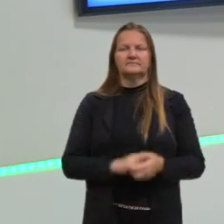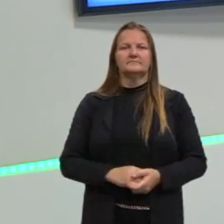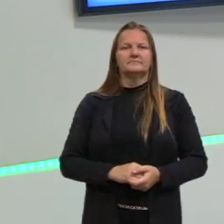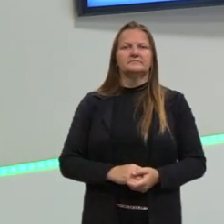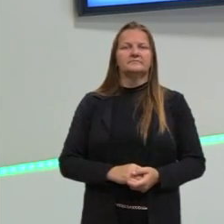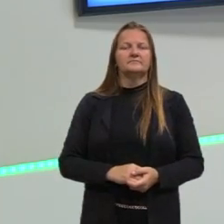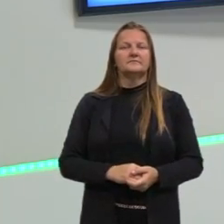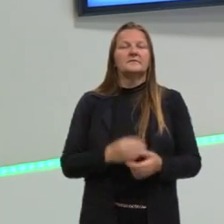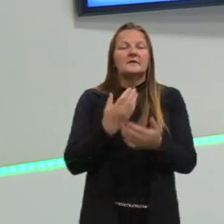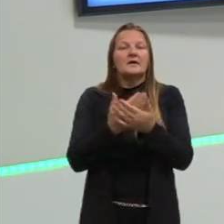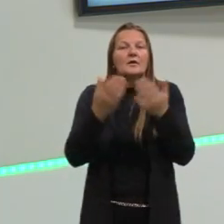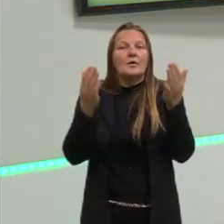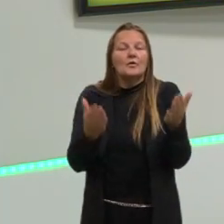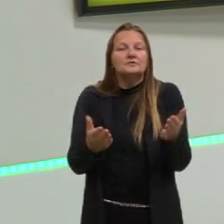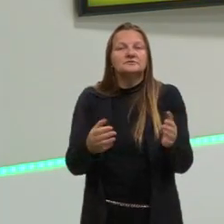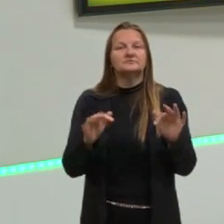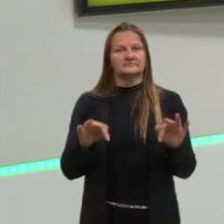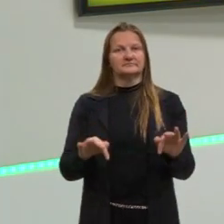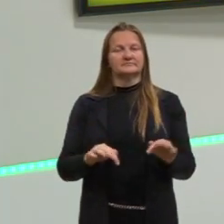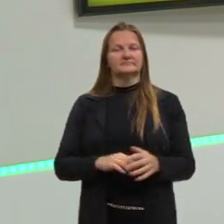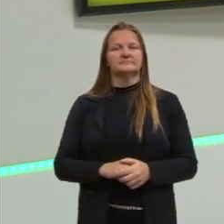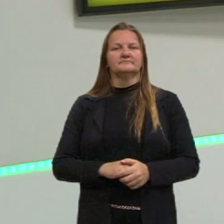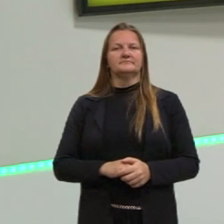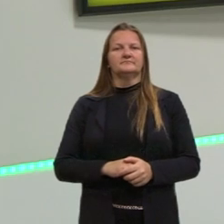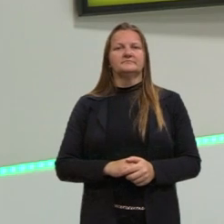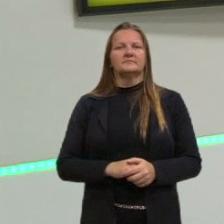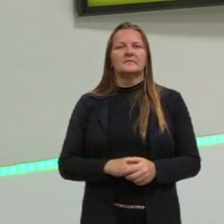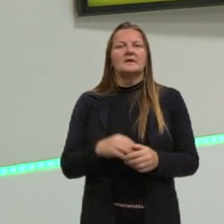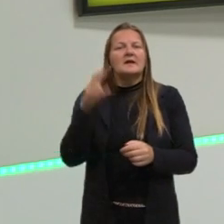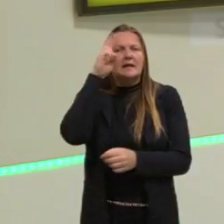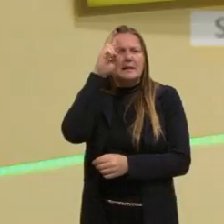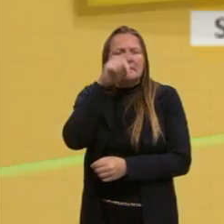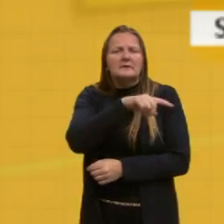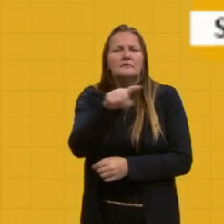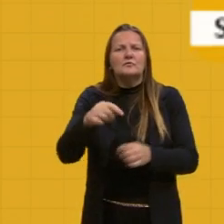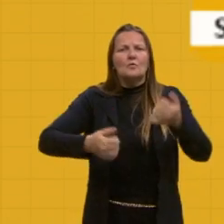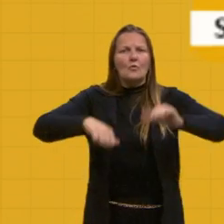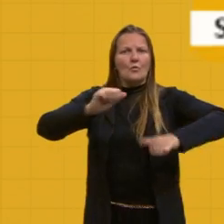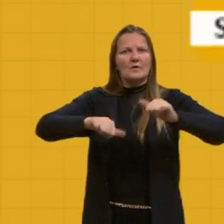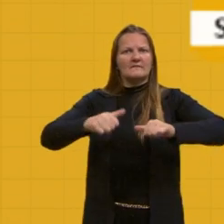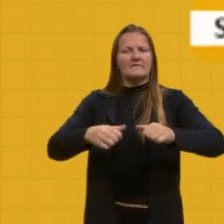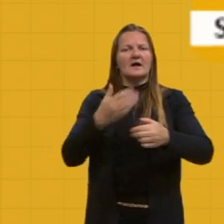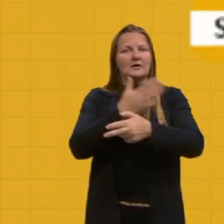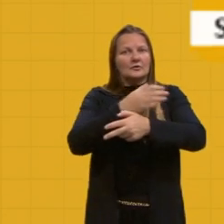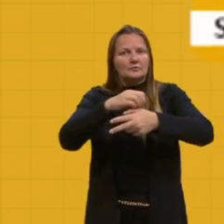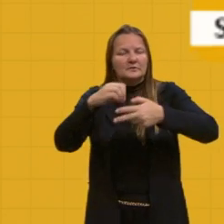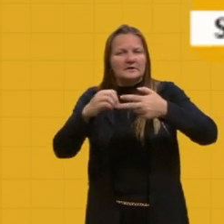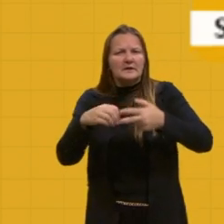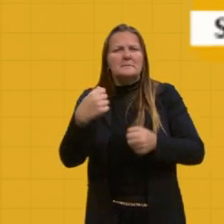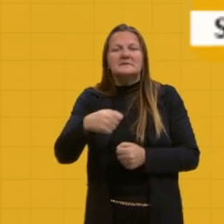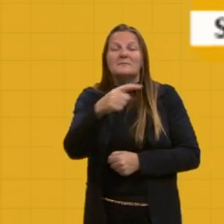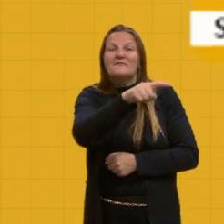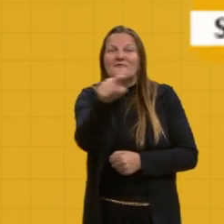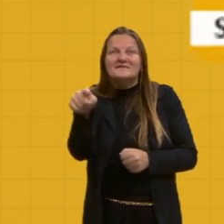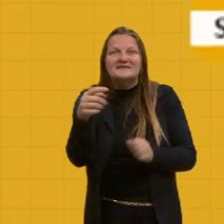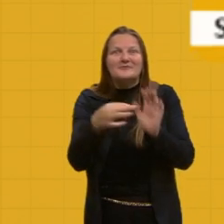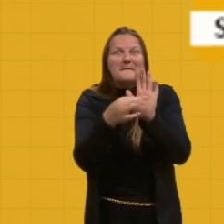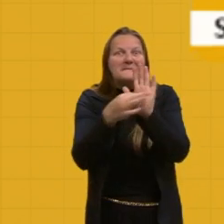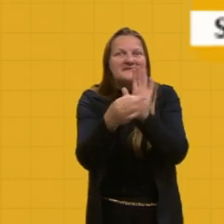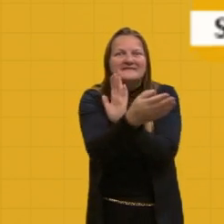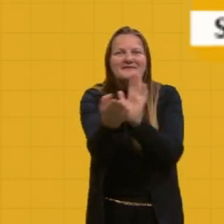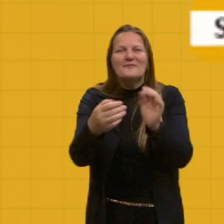na aula de hoje era isso Lembrando que para qualificar O programa né precisamos avaliar através